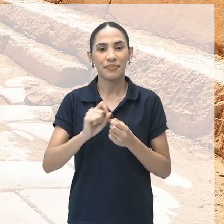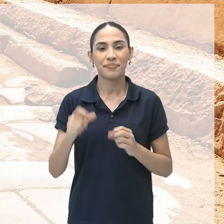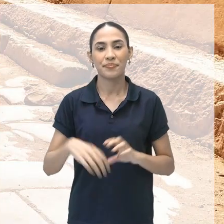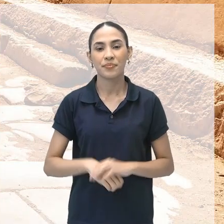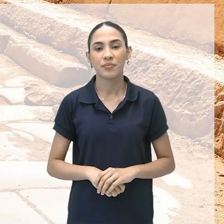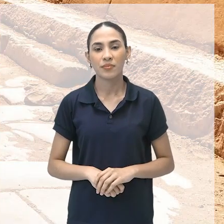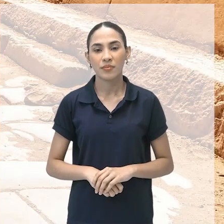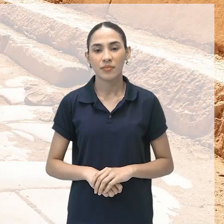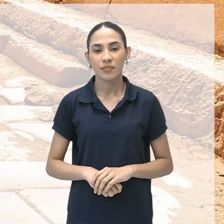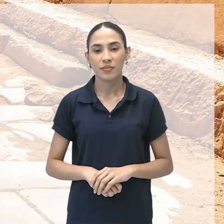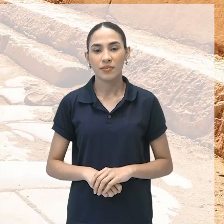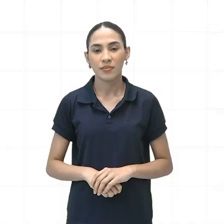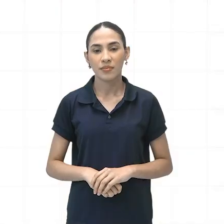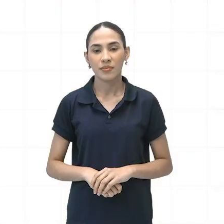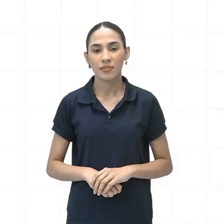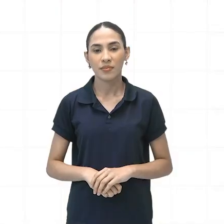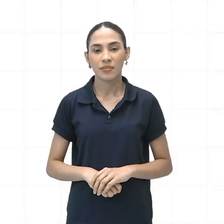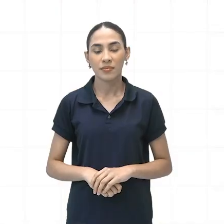isso?